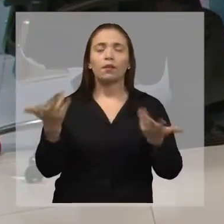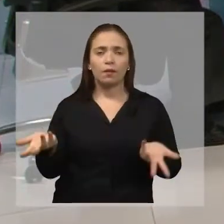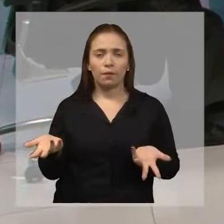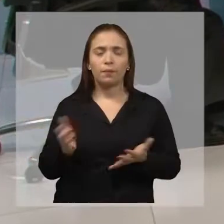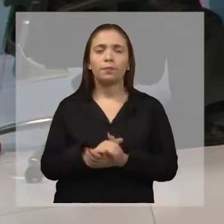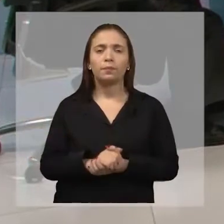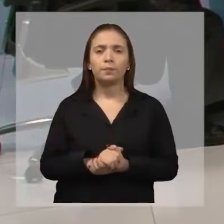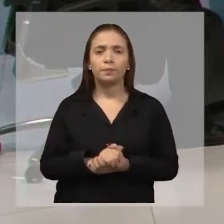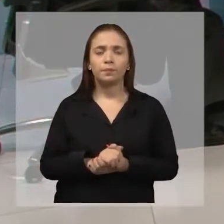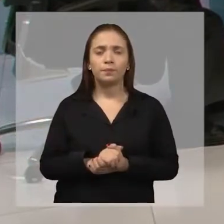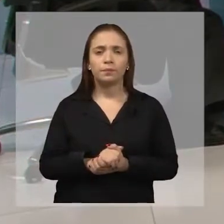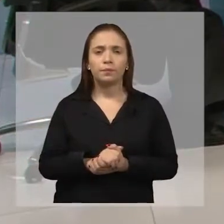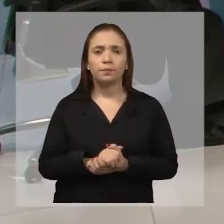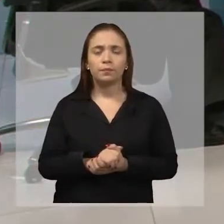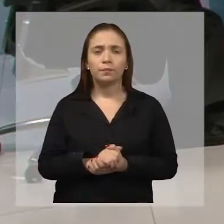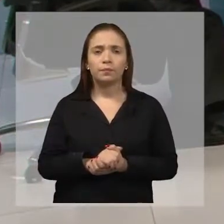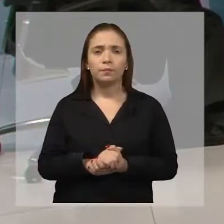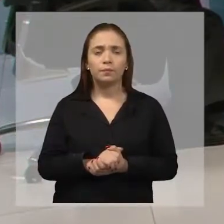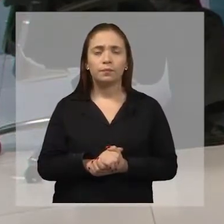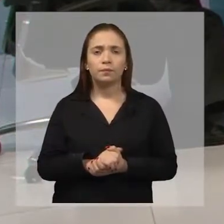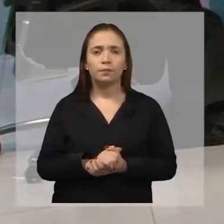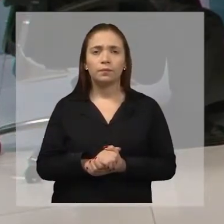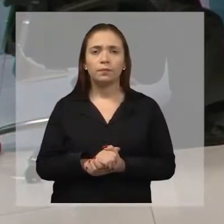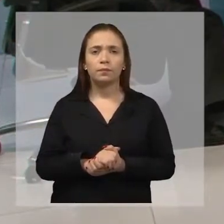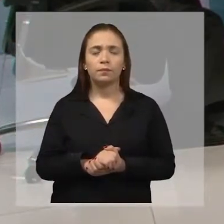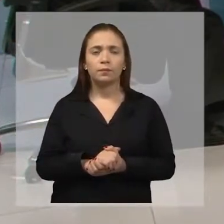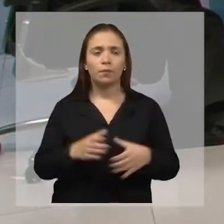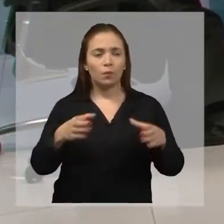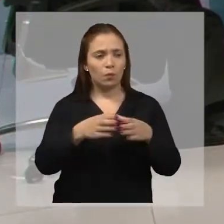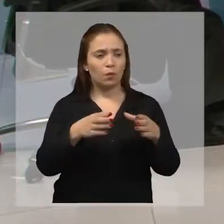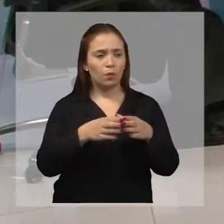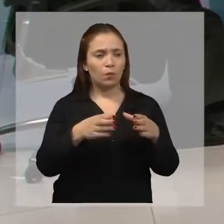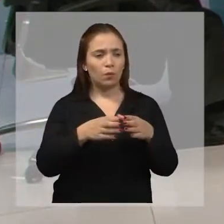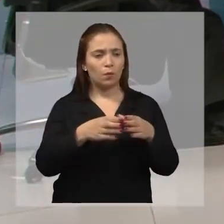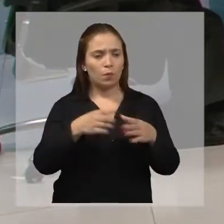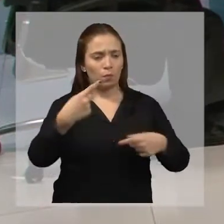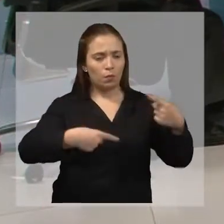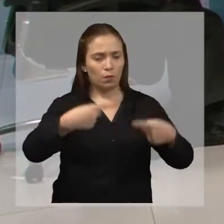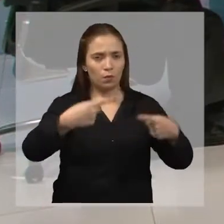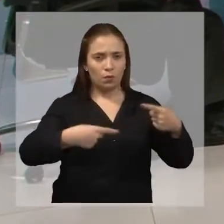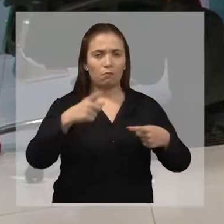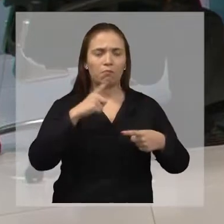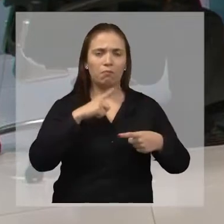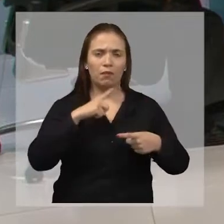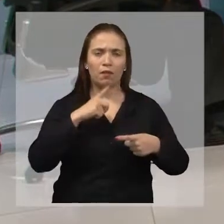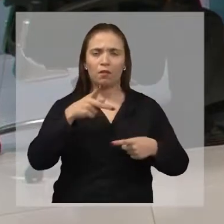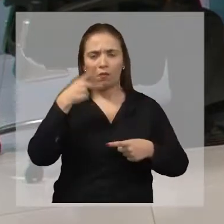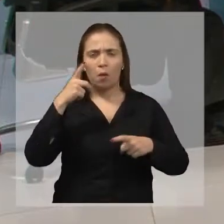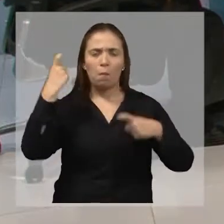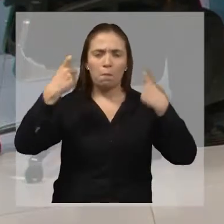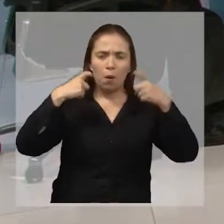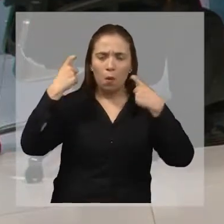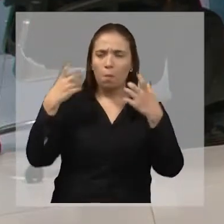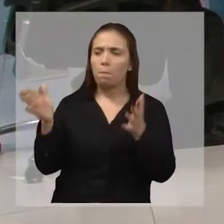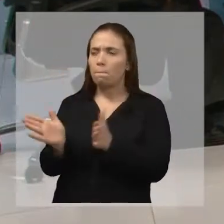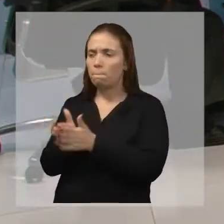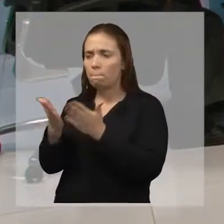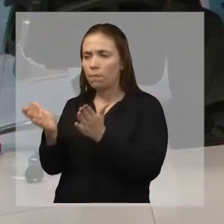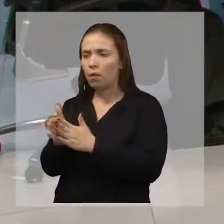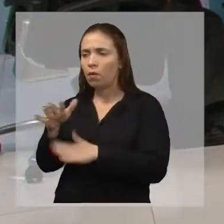Velha, nova, noviça, tudo igual. E a variação de partido é só nomenclatura, porque todos são iguais,